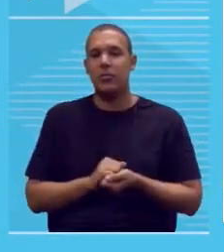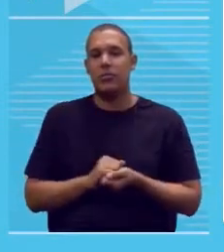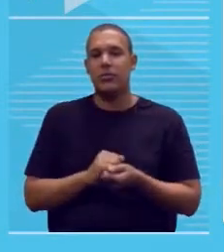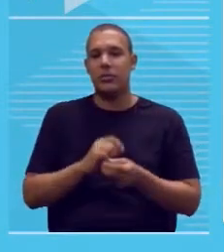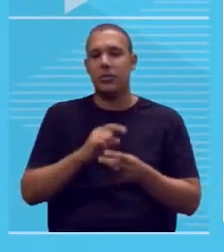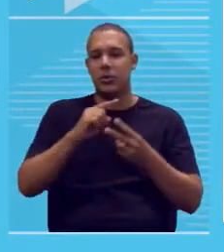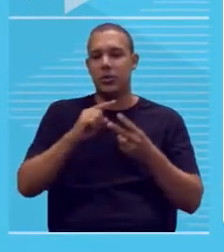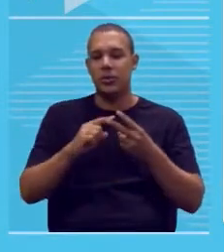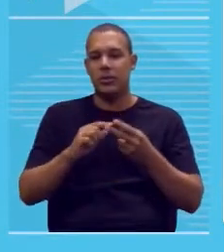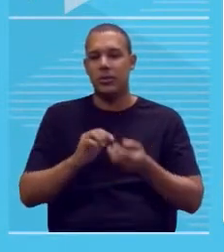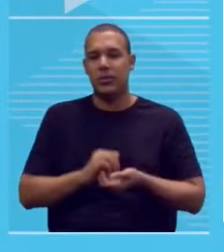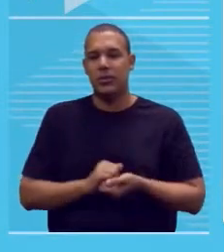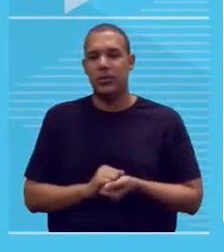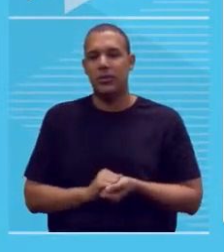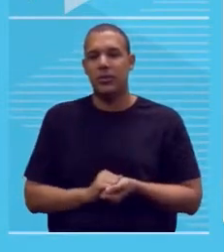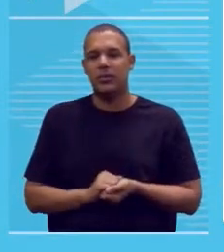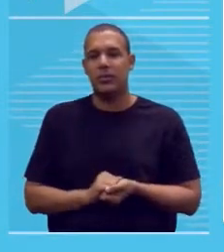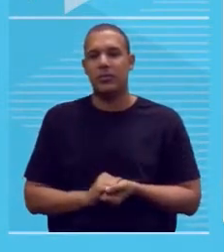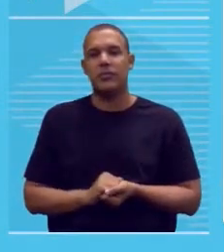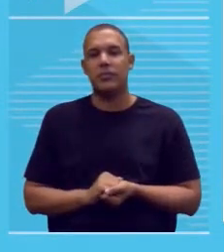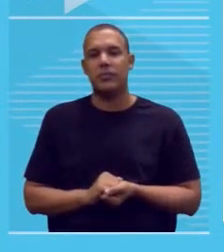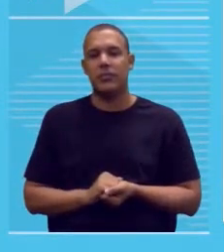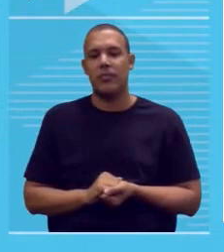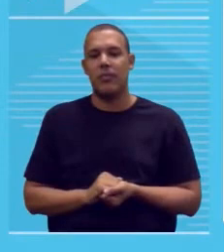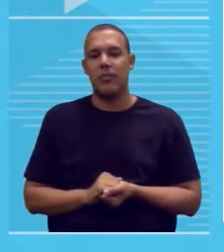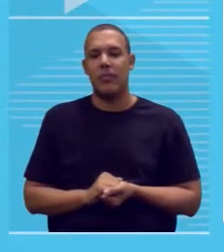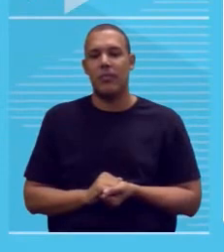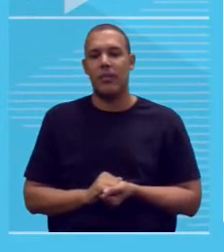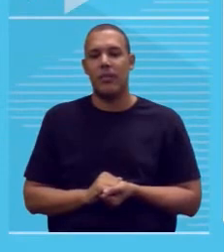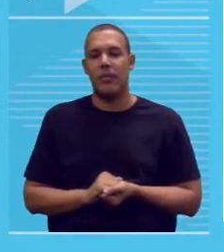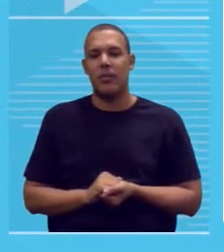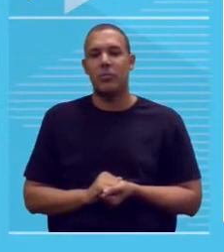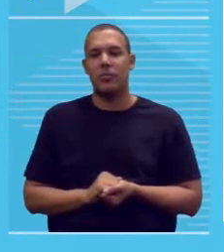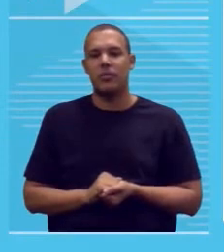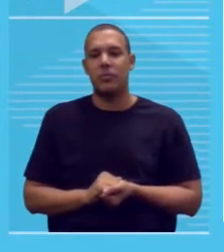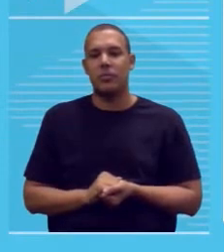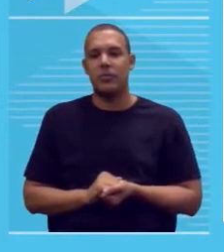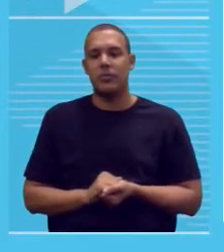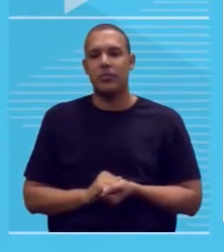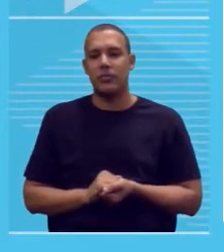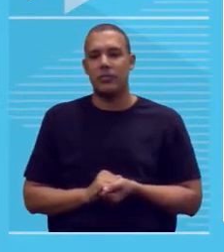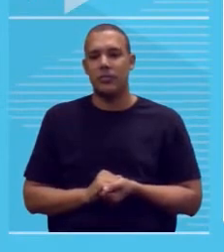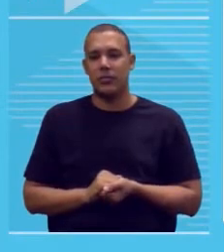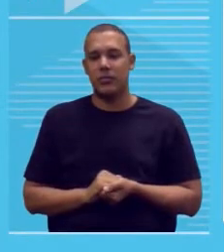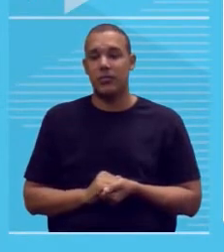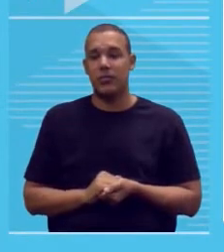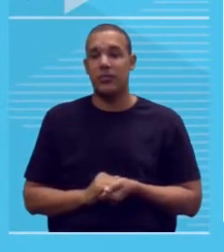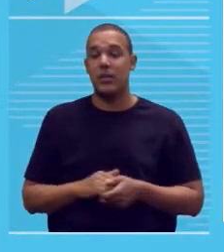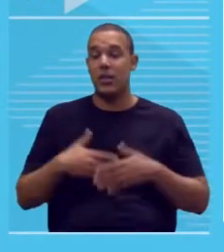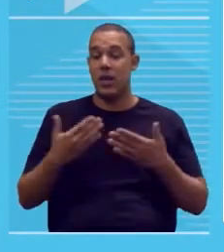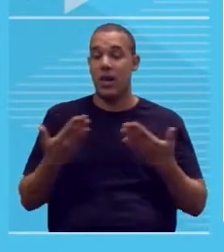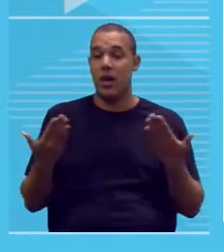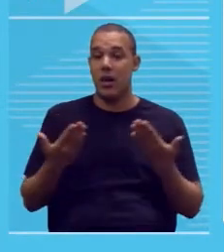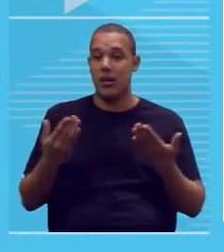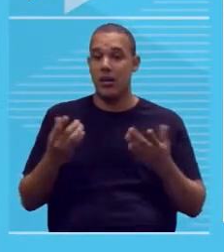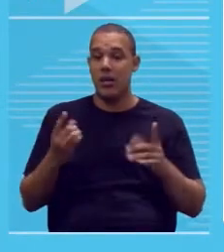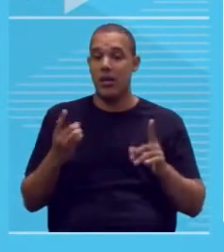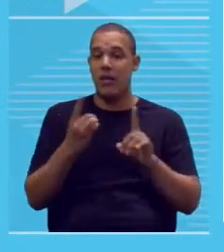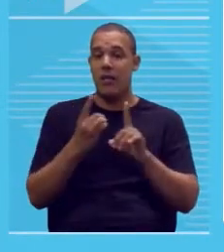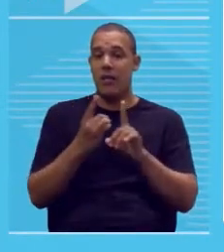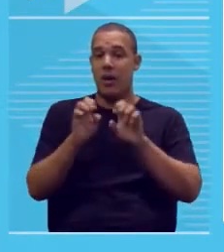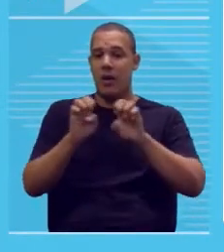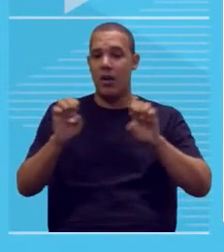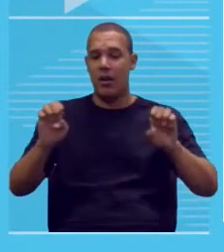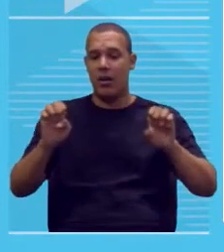seus pontos. Lembra lá que nós fizemos a matriz isso hoje ainda? Então, agora a gente vai determinar a